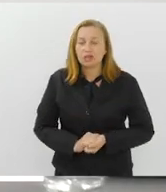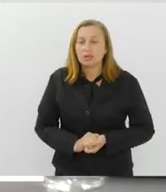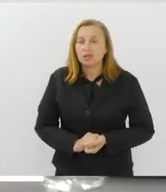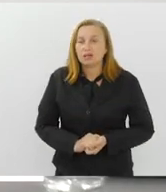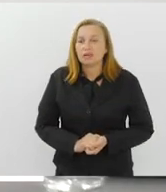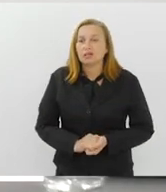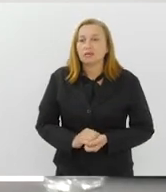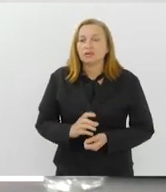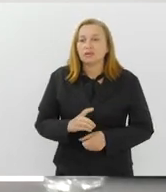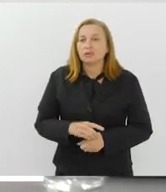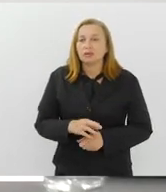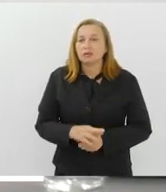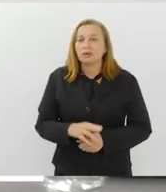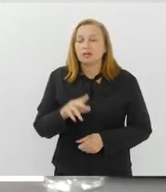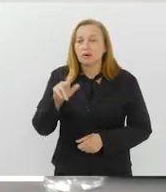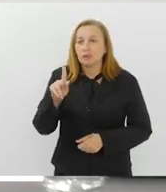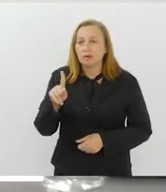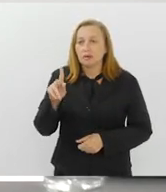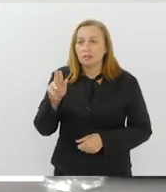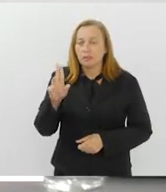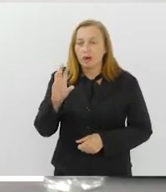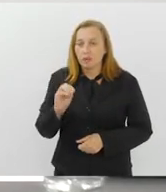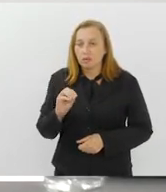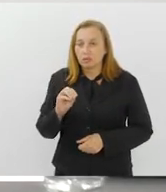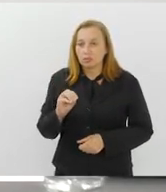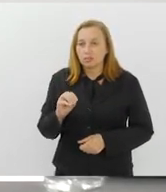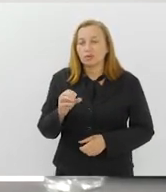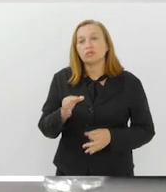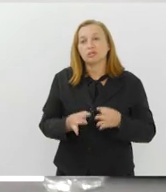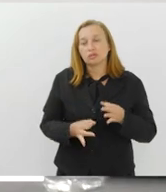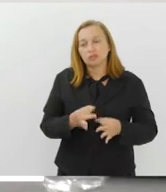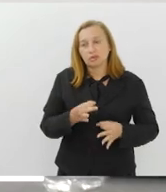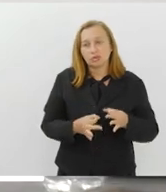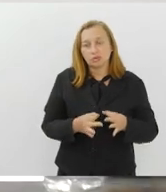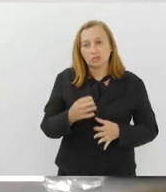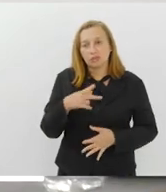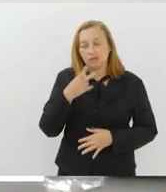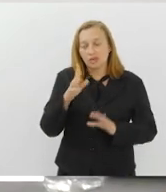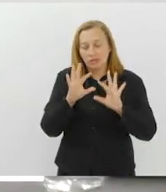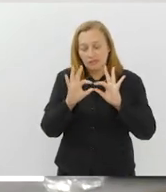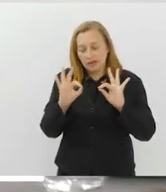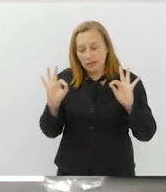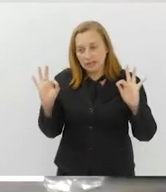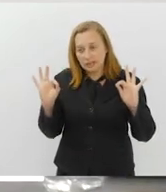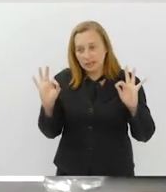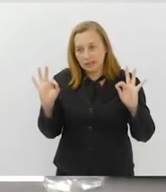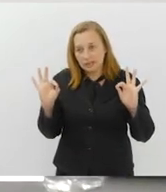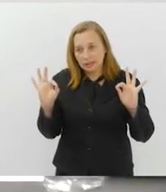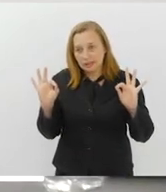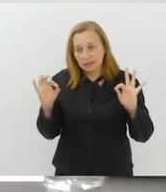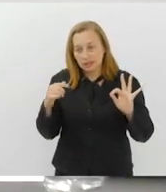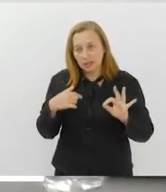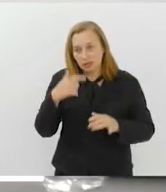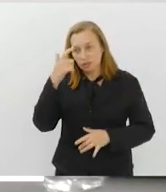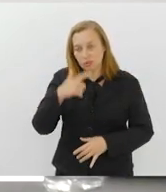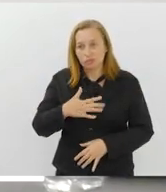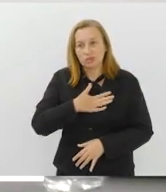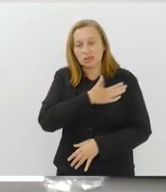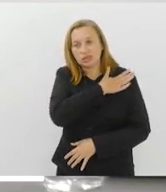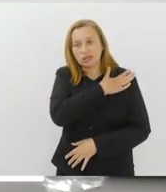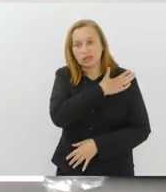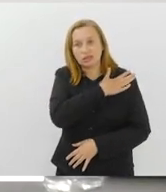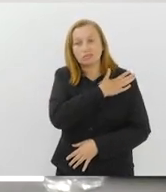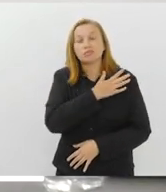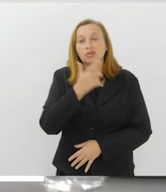ao doutor Paulo e ao Judiciário. Eu vou falar uma frase. Eu sou militar, e